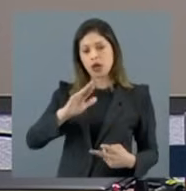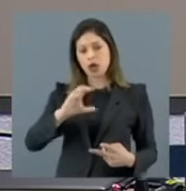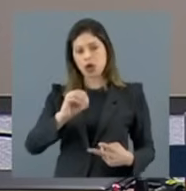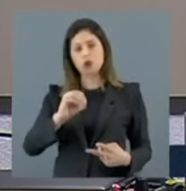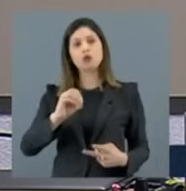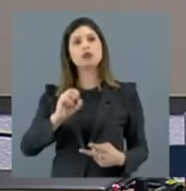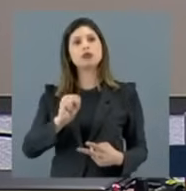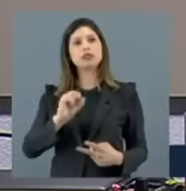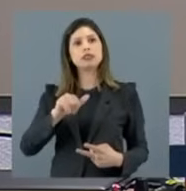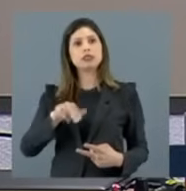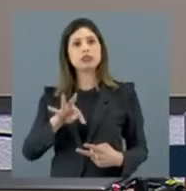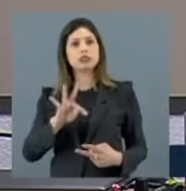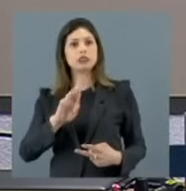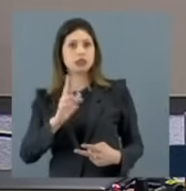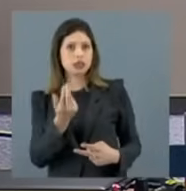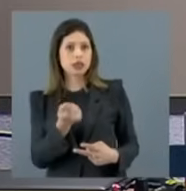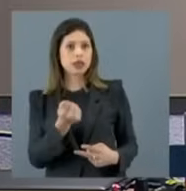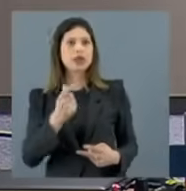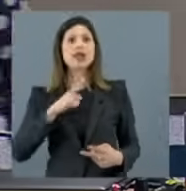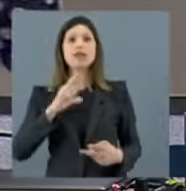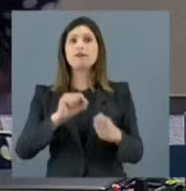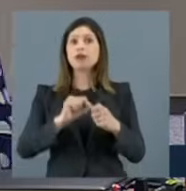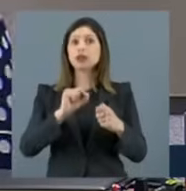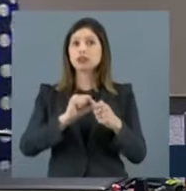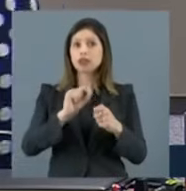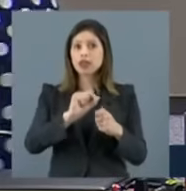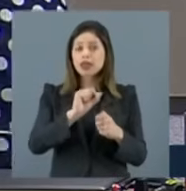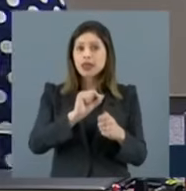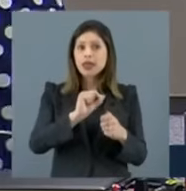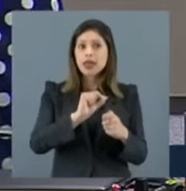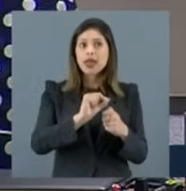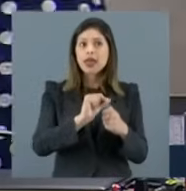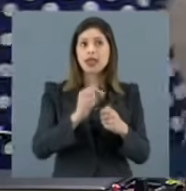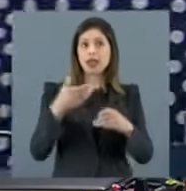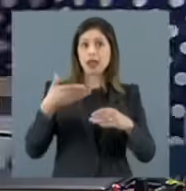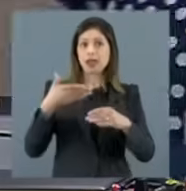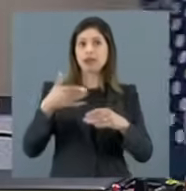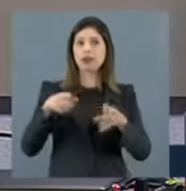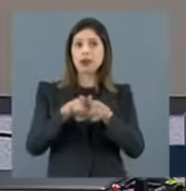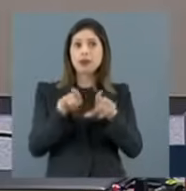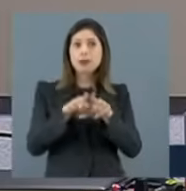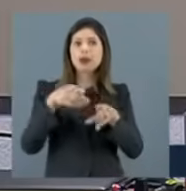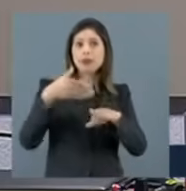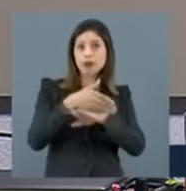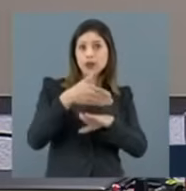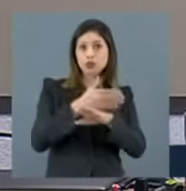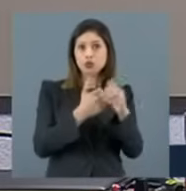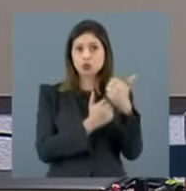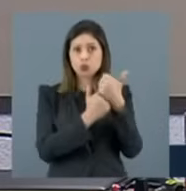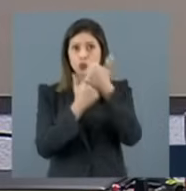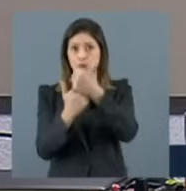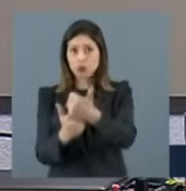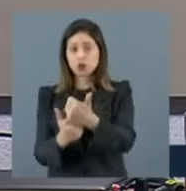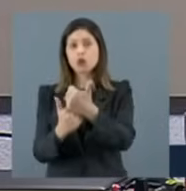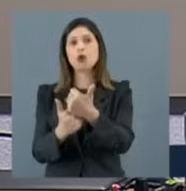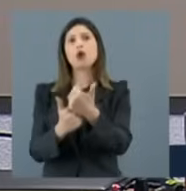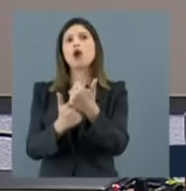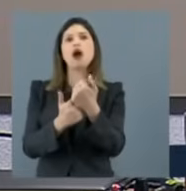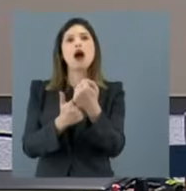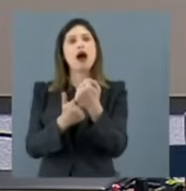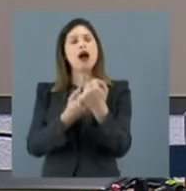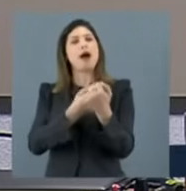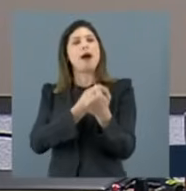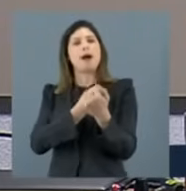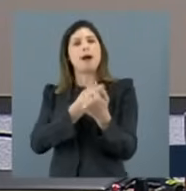foi candidato a vice-presidente na chapa presidencial da senadora Soraya Tronic.